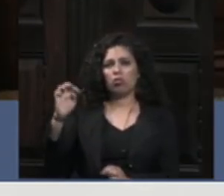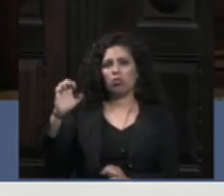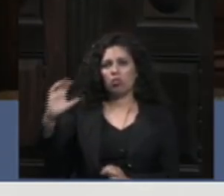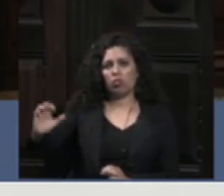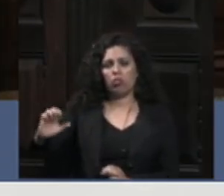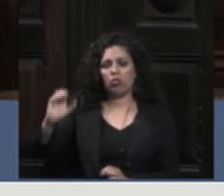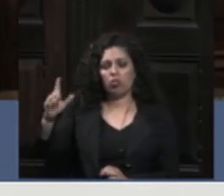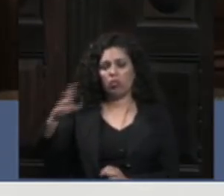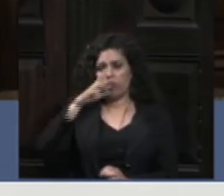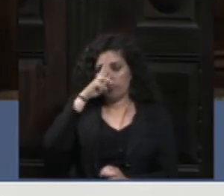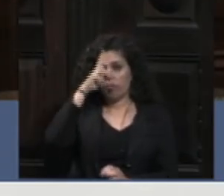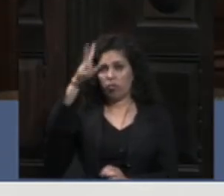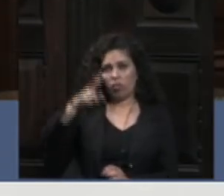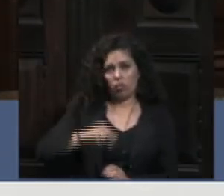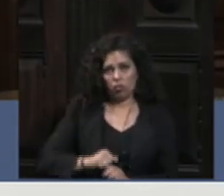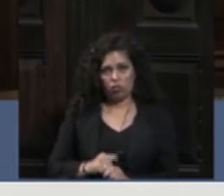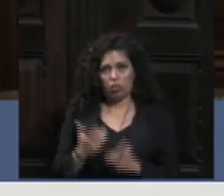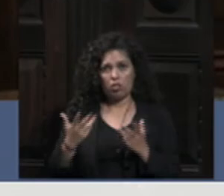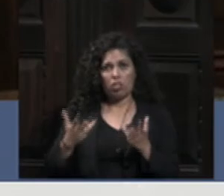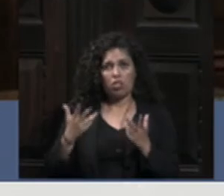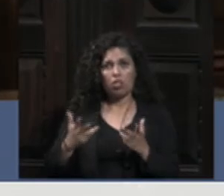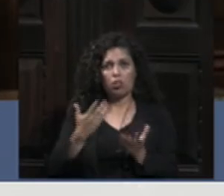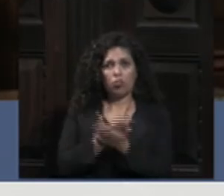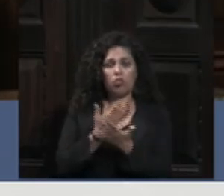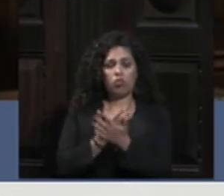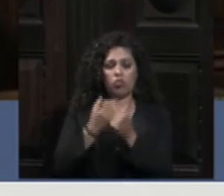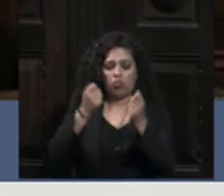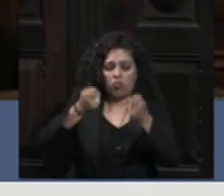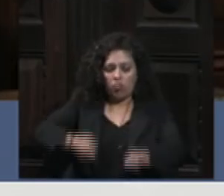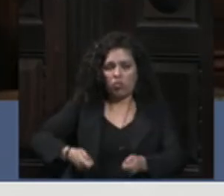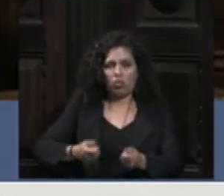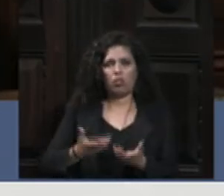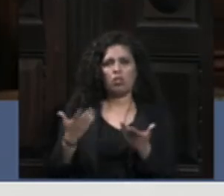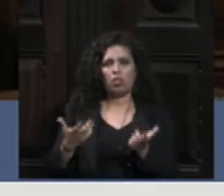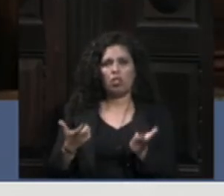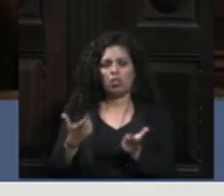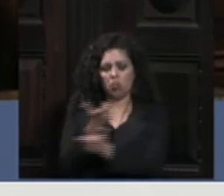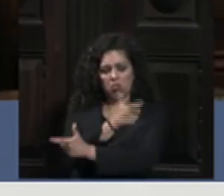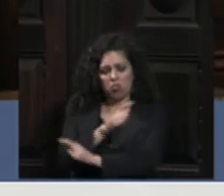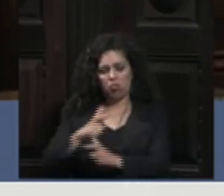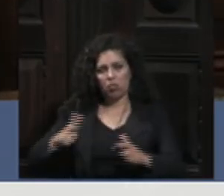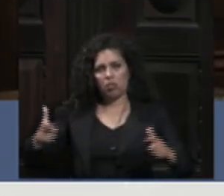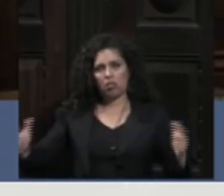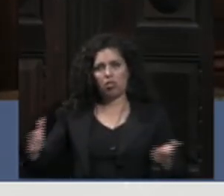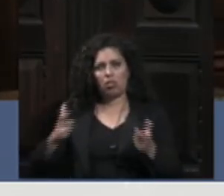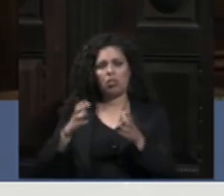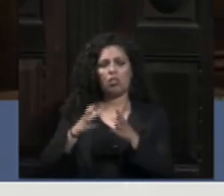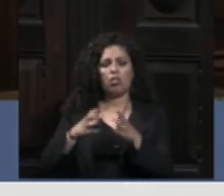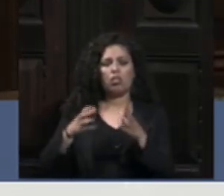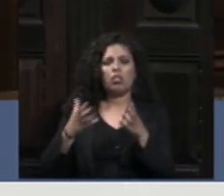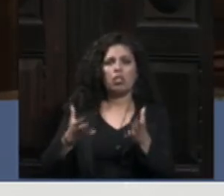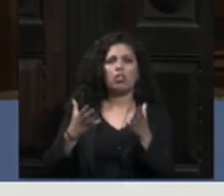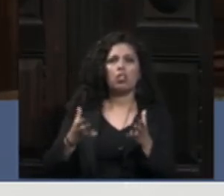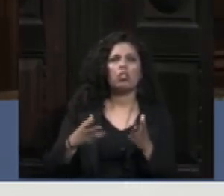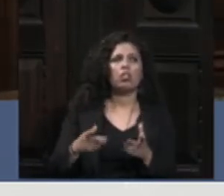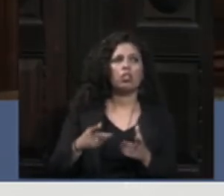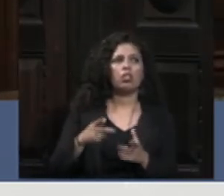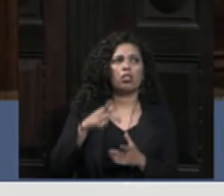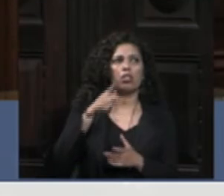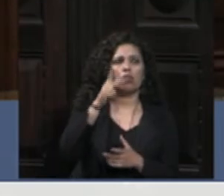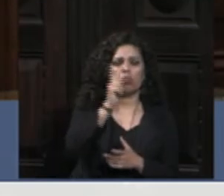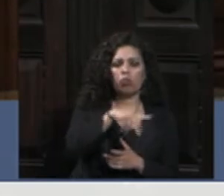de ensino médio integrado, a gente quer desenvolvimento regional articulado com formação profissional e desenvolvimento científico